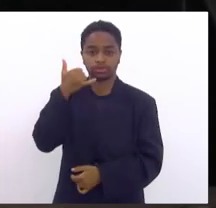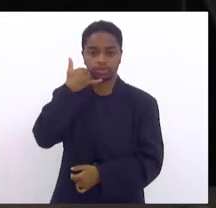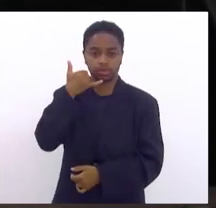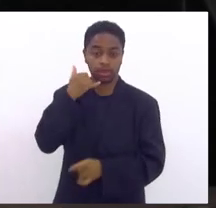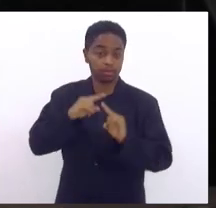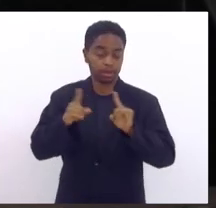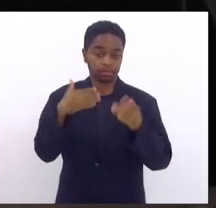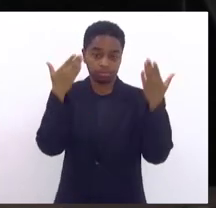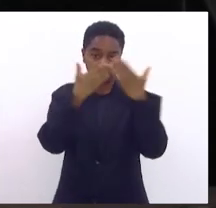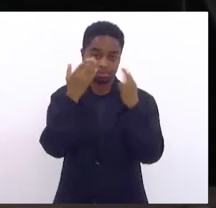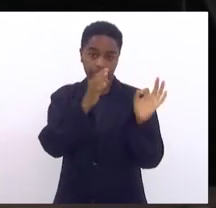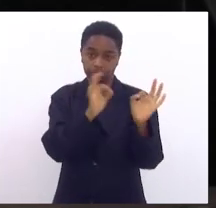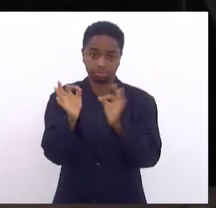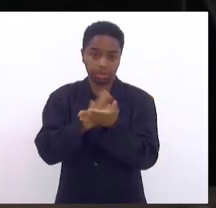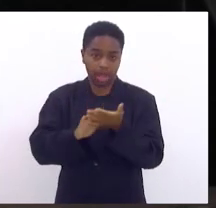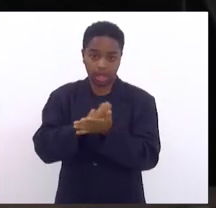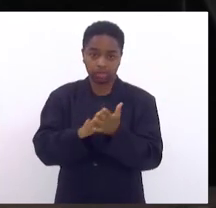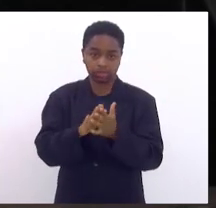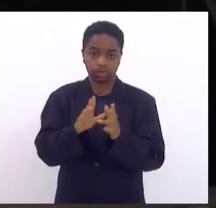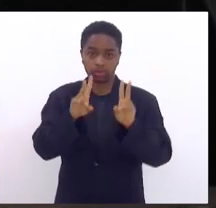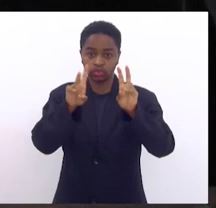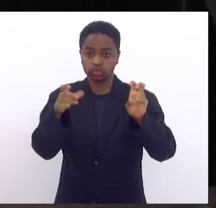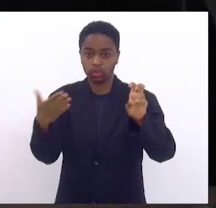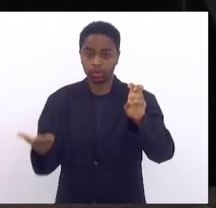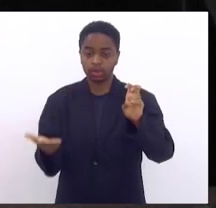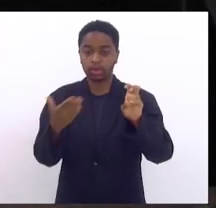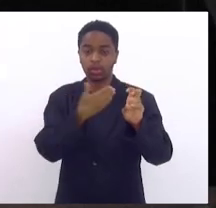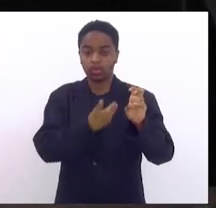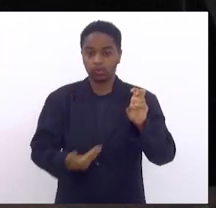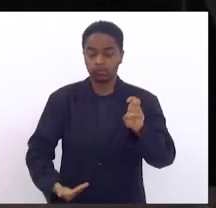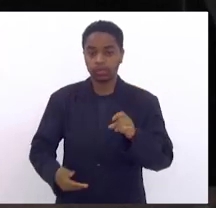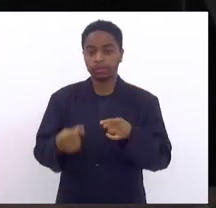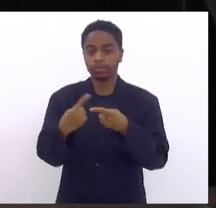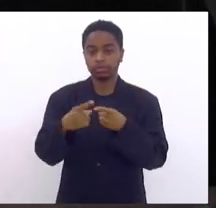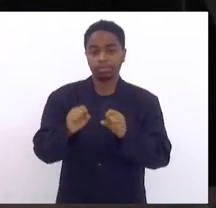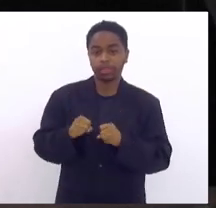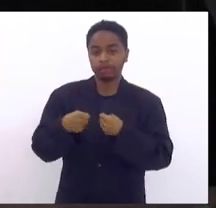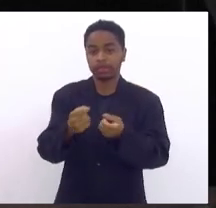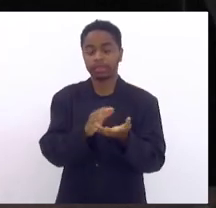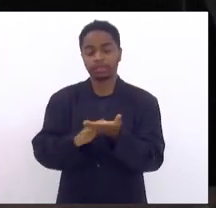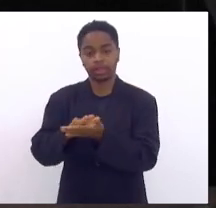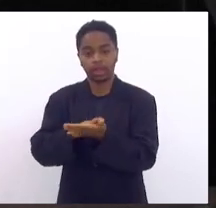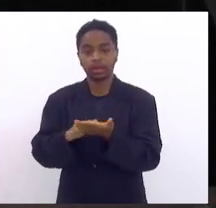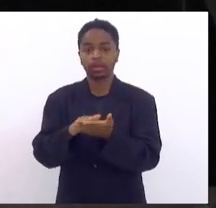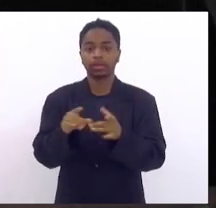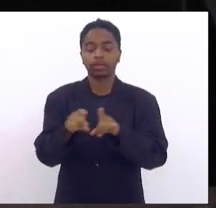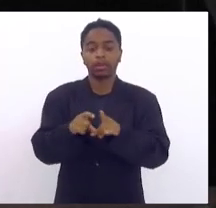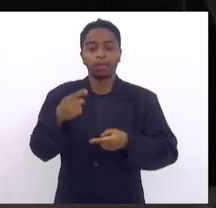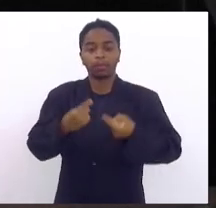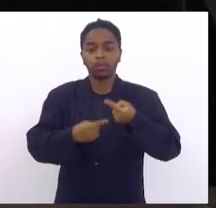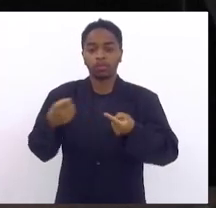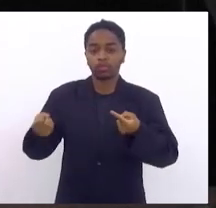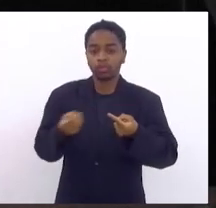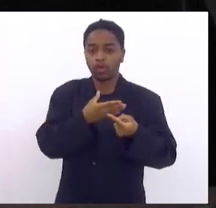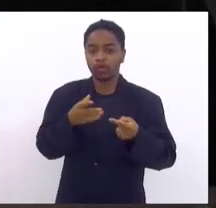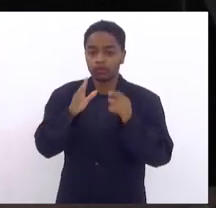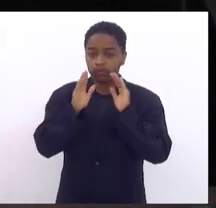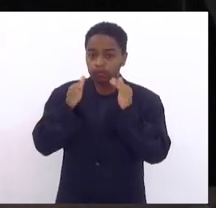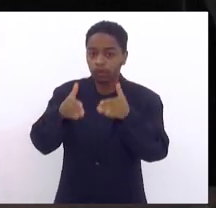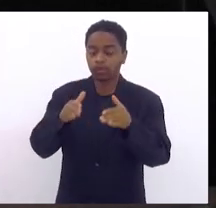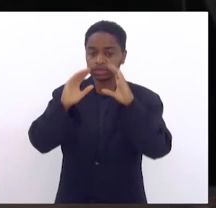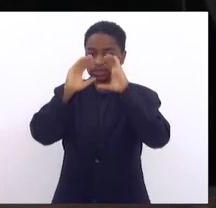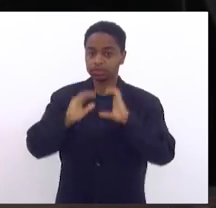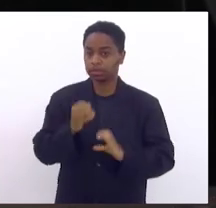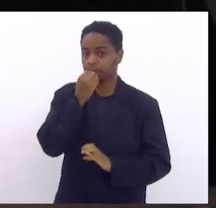vejo absolutamente nada do atual desgoverno. Eu não vejo ninguém defender nada por políticas novas para a segurança do cidadão de bem. Eu só vejo política